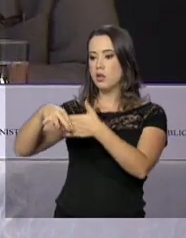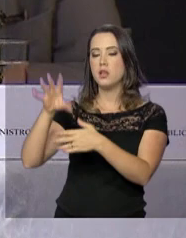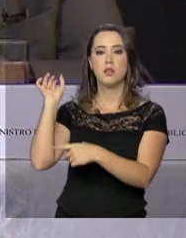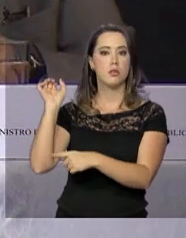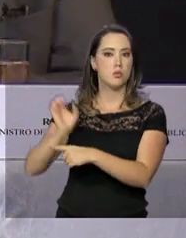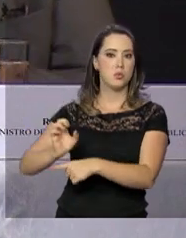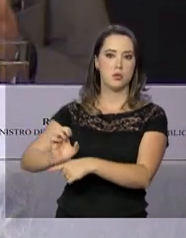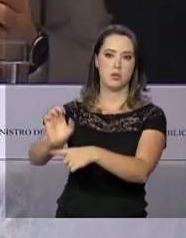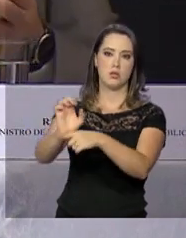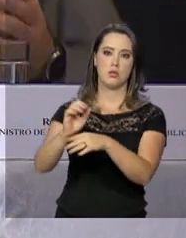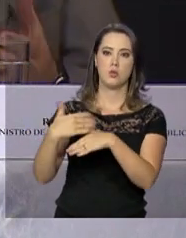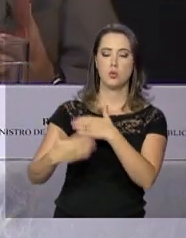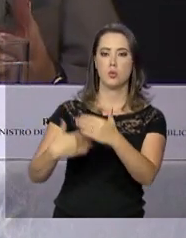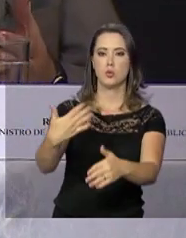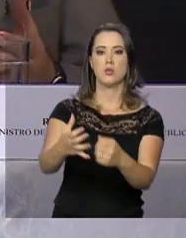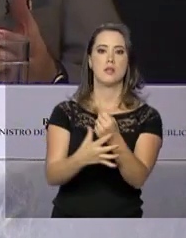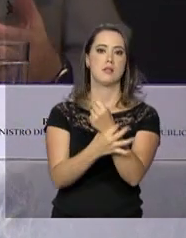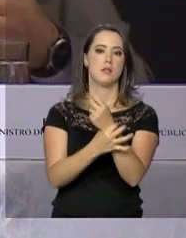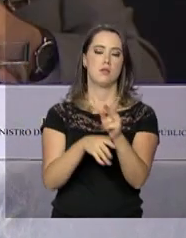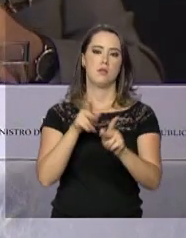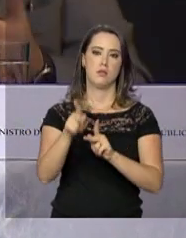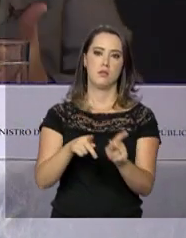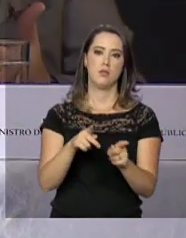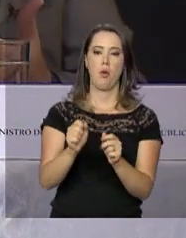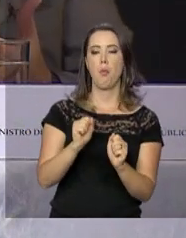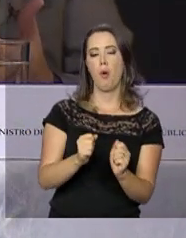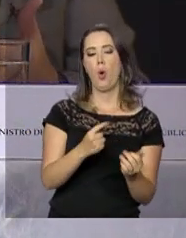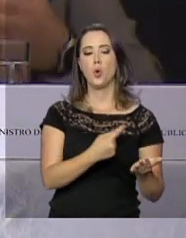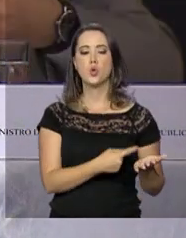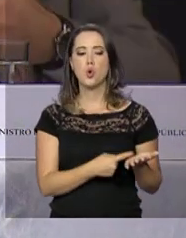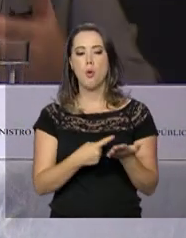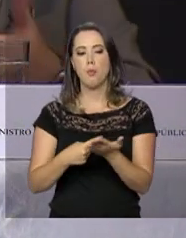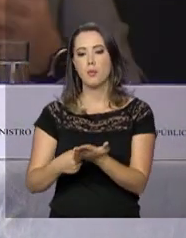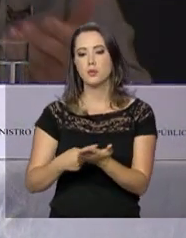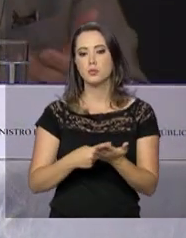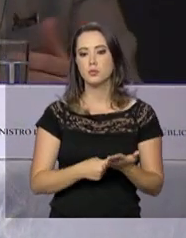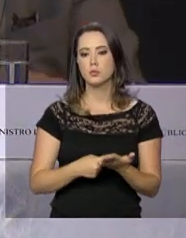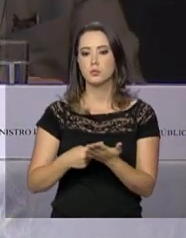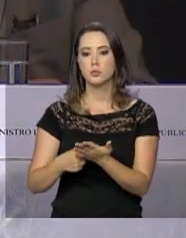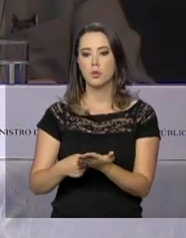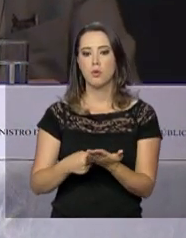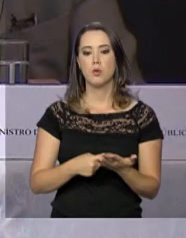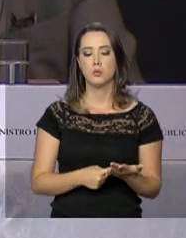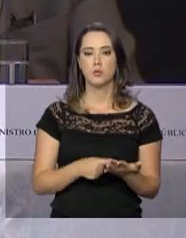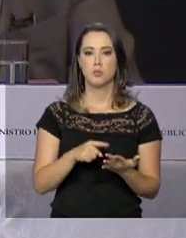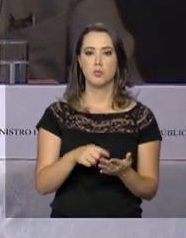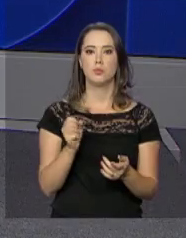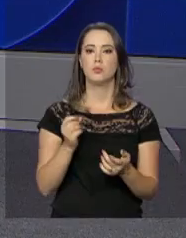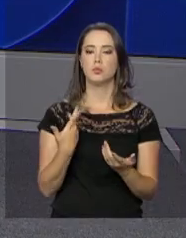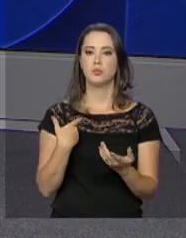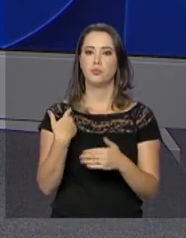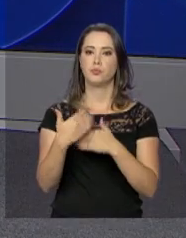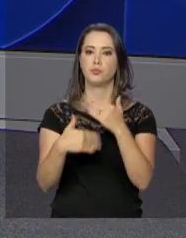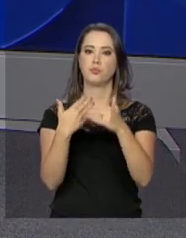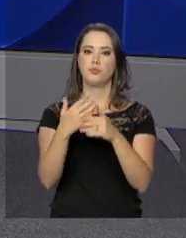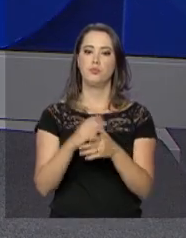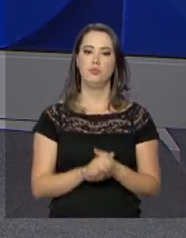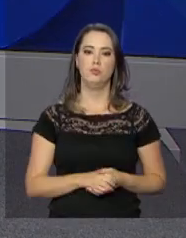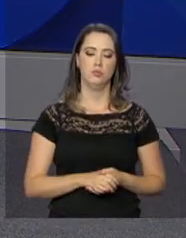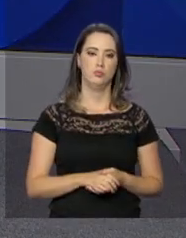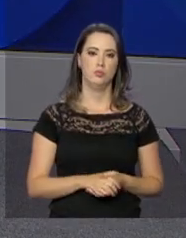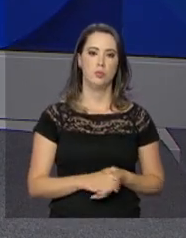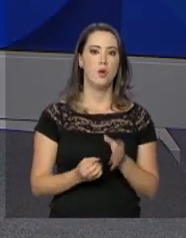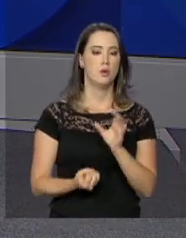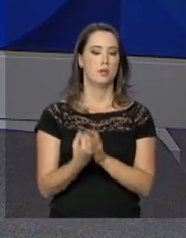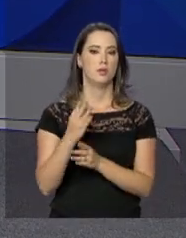segurança pública como um espaço de negociação para a construção desse mesmo Estado Nacional. Ao instalar